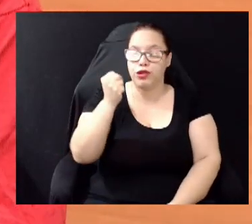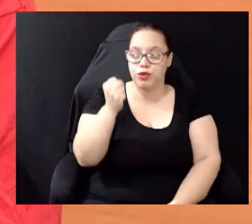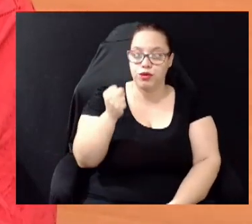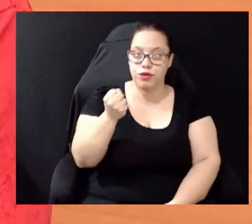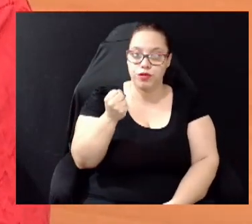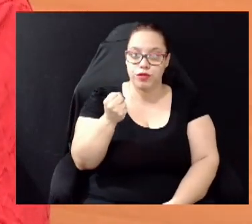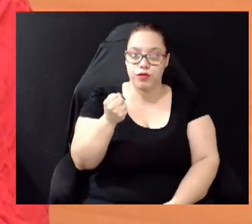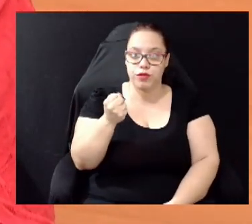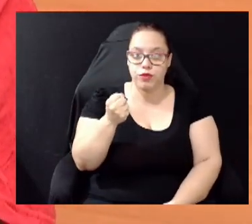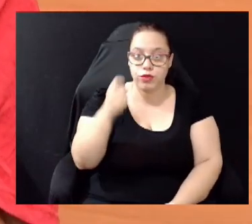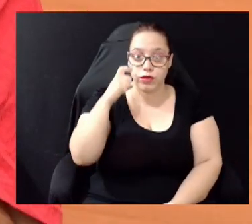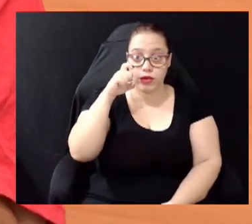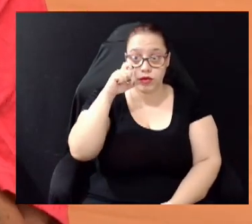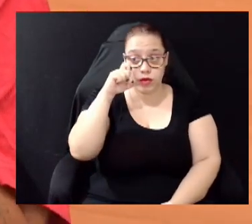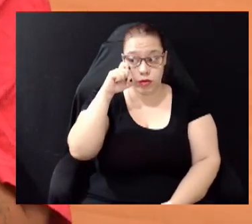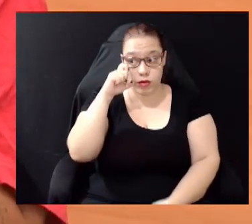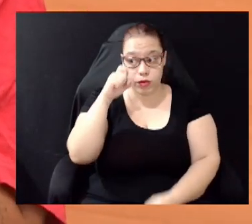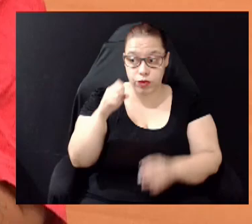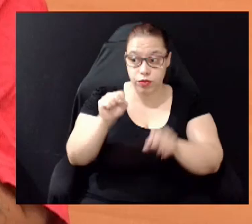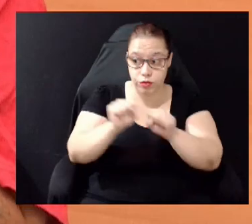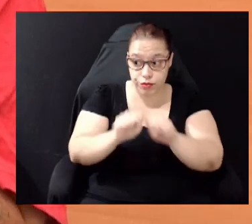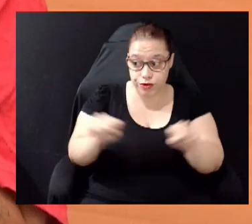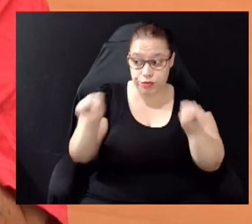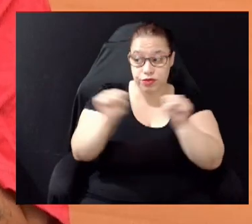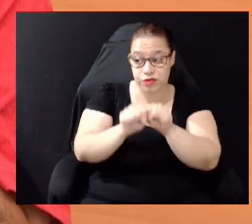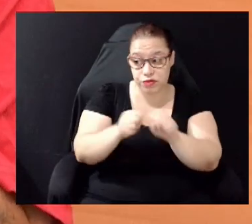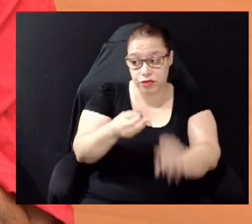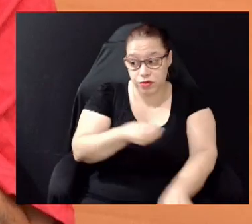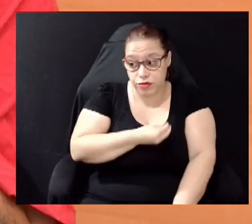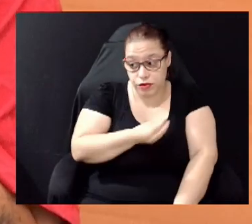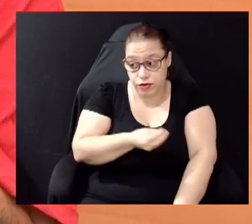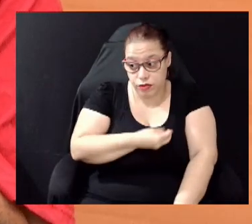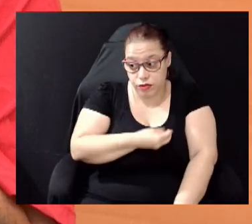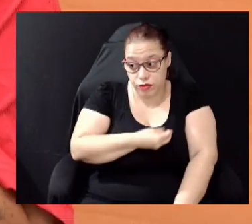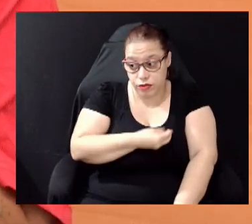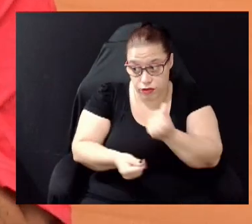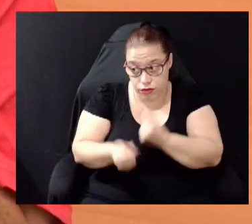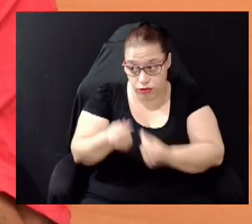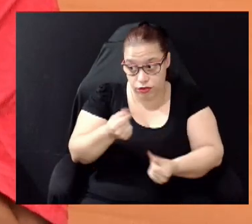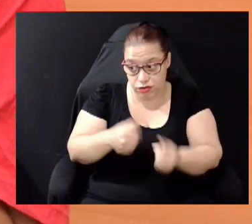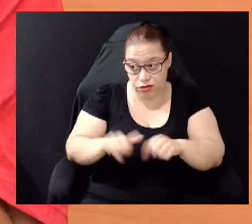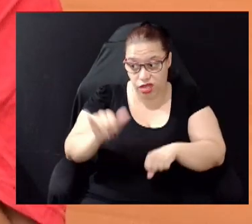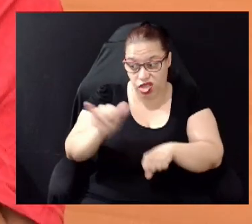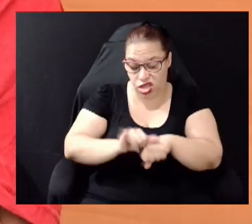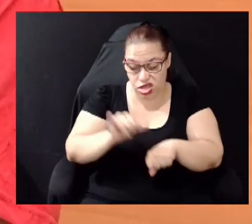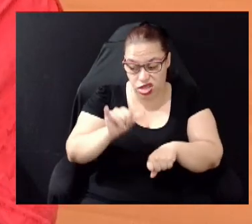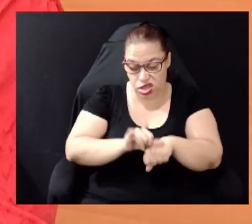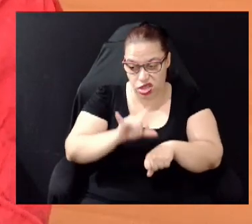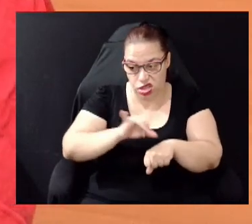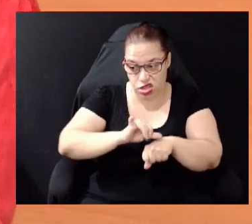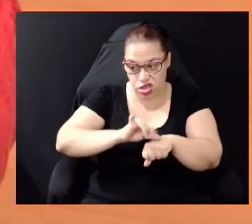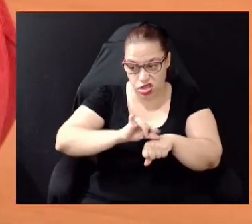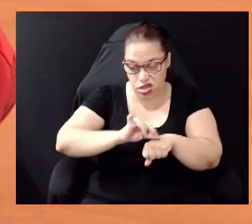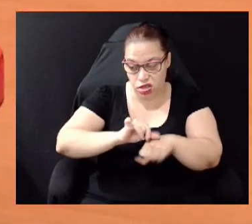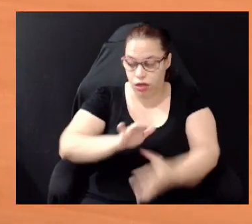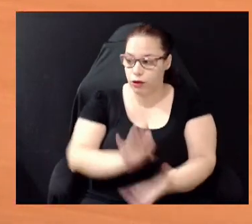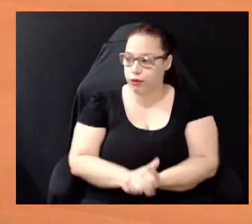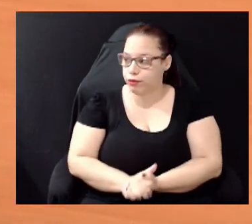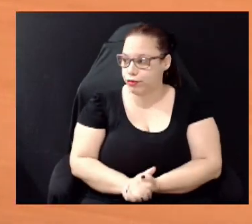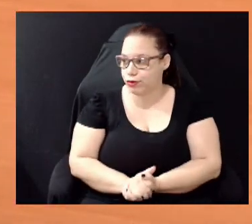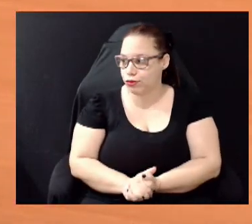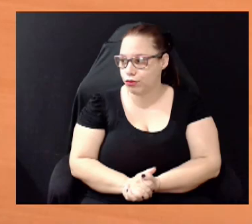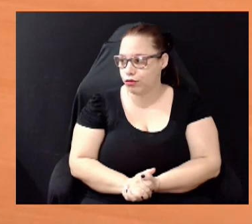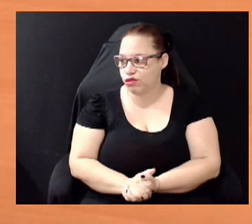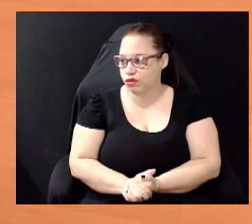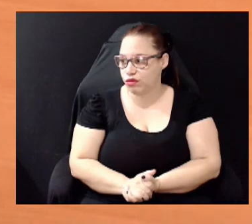Que o sistema, né, que a gente vive hoje, o sistema econômico capitalista, ele é, na verdade, uma máquina de moer